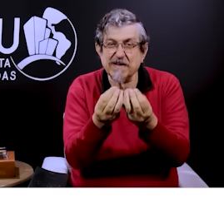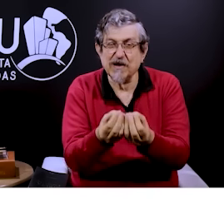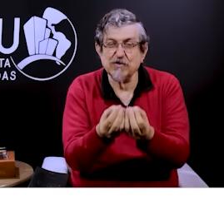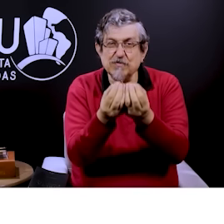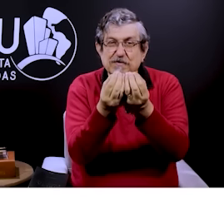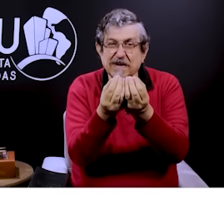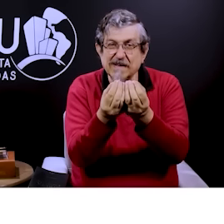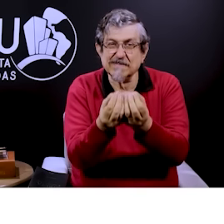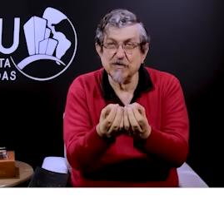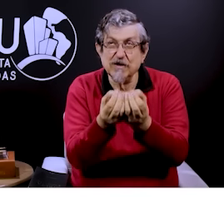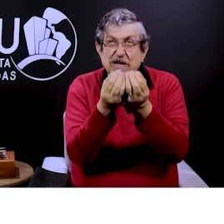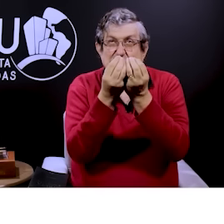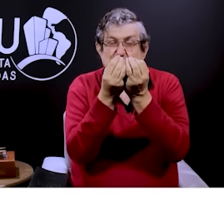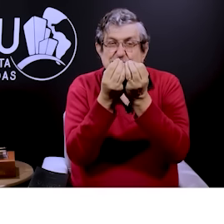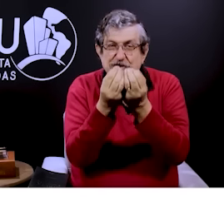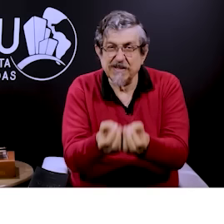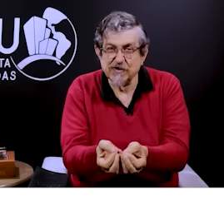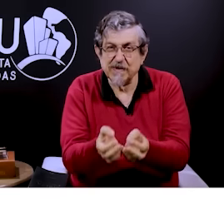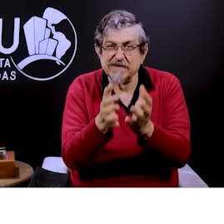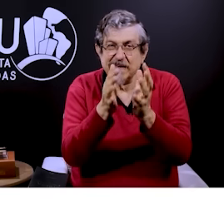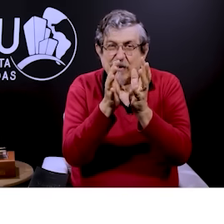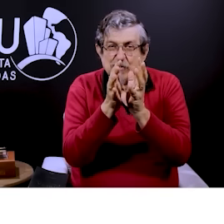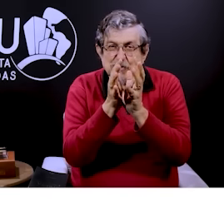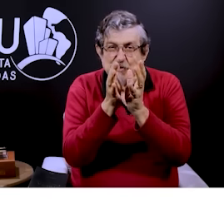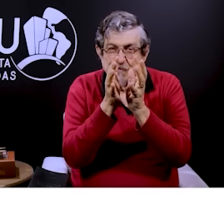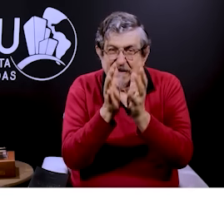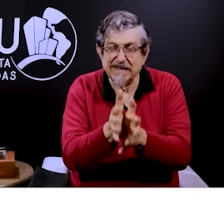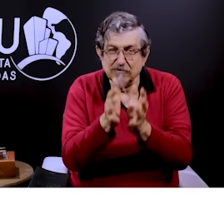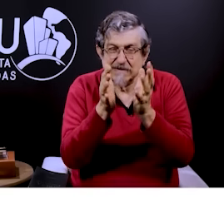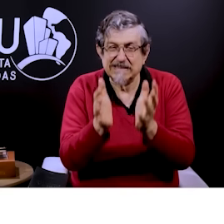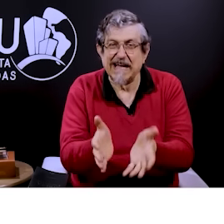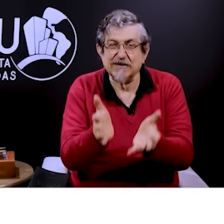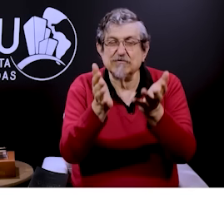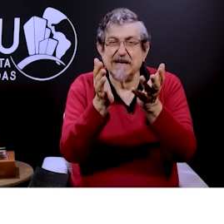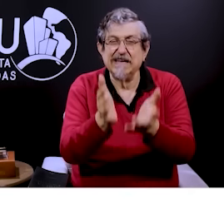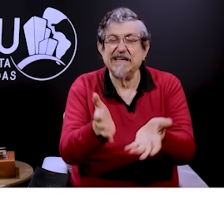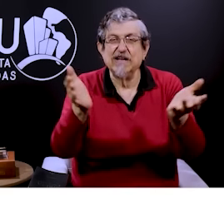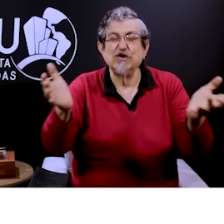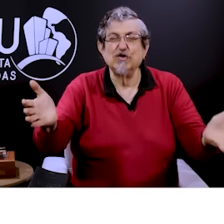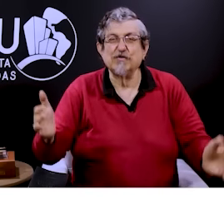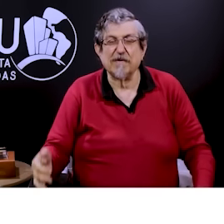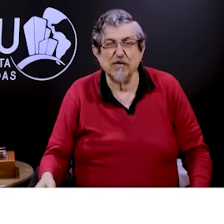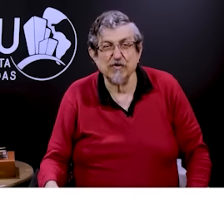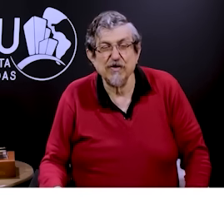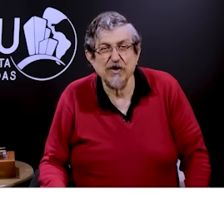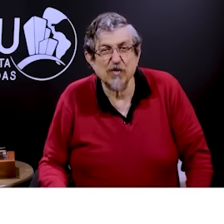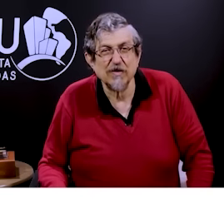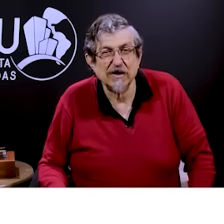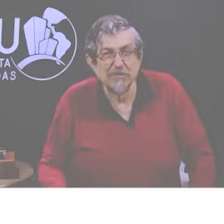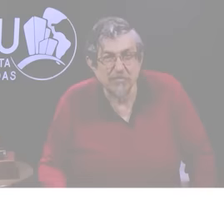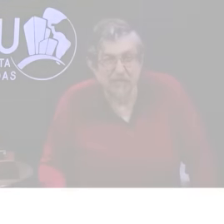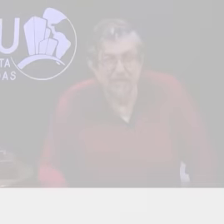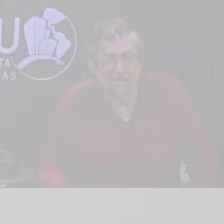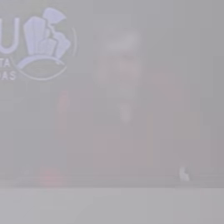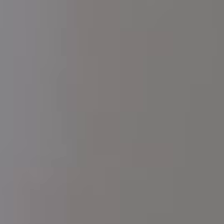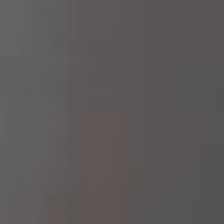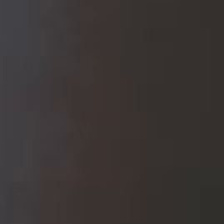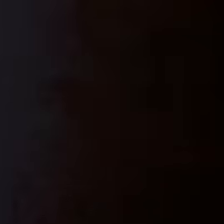de perdão de ação do dia especial do Perdão dado ali no famoso yon